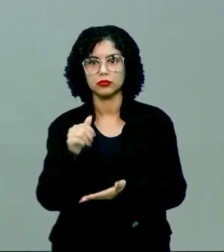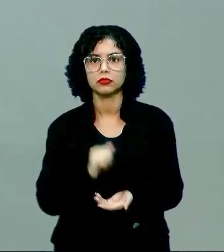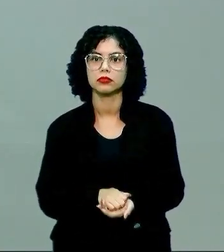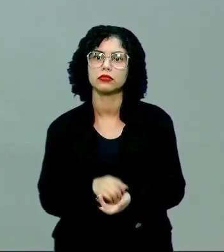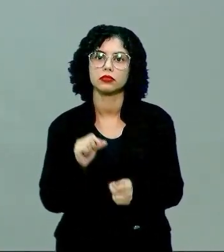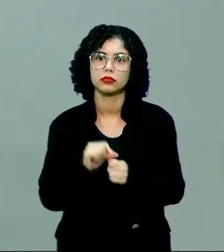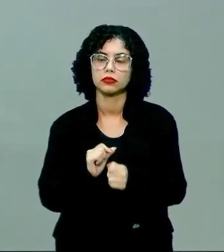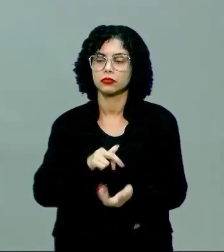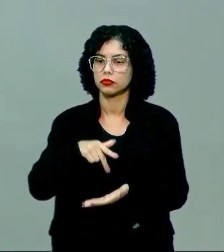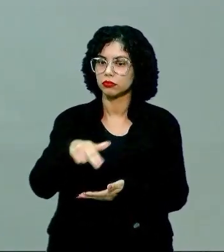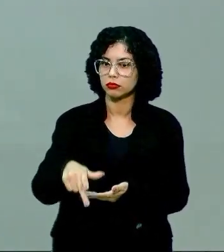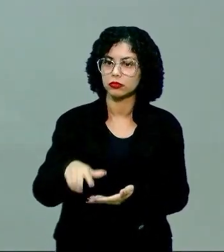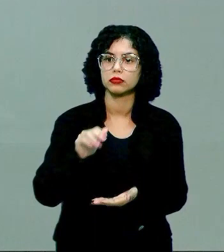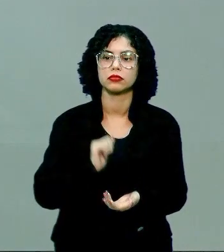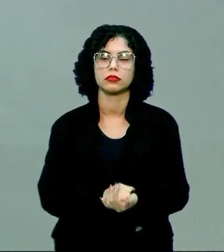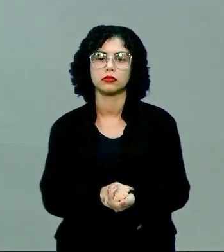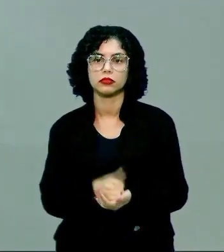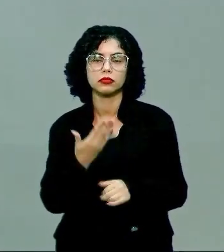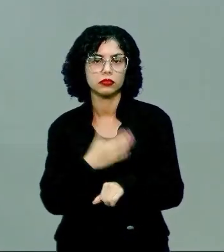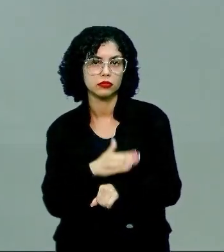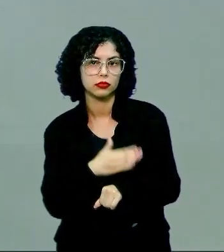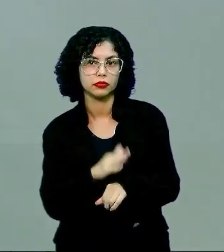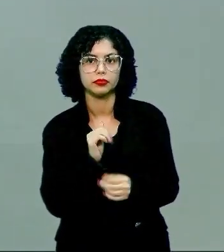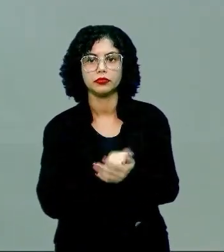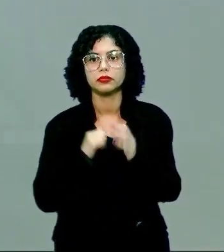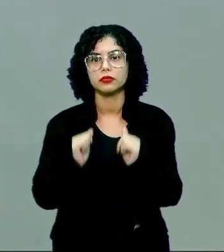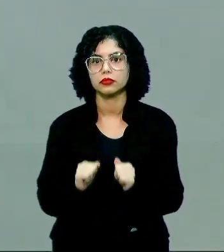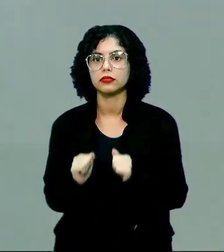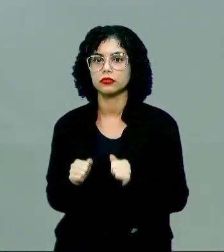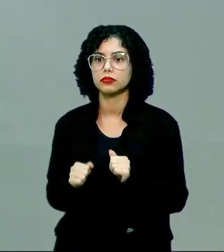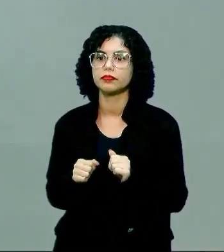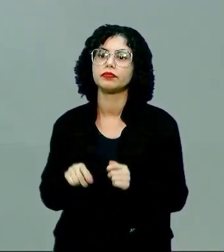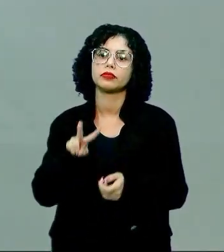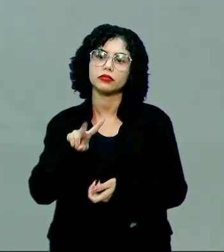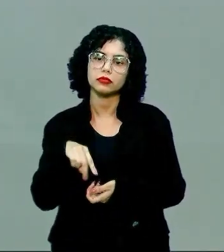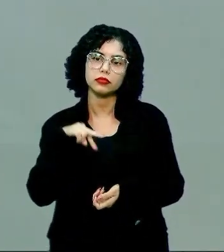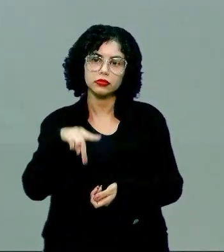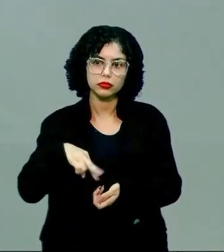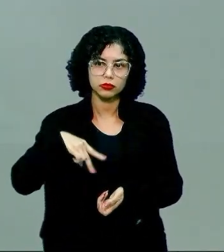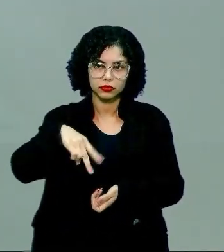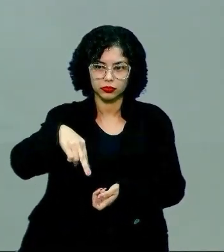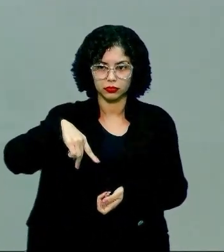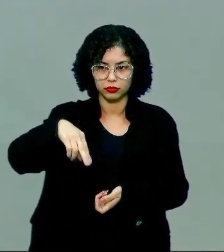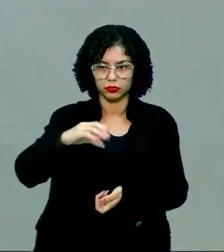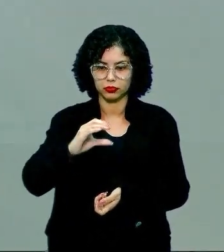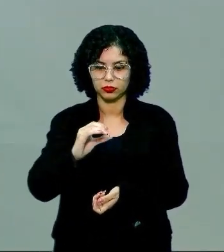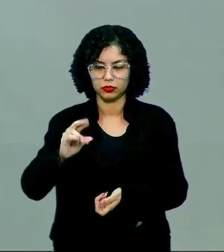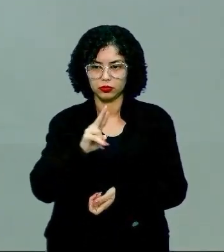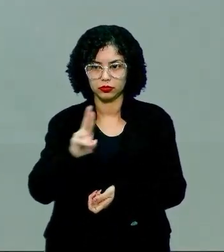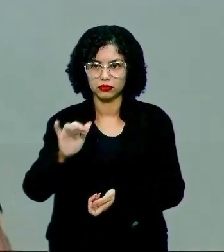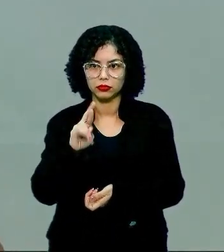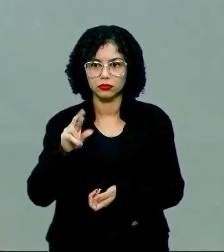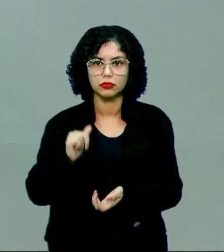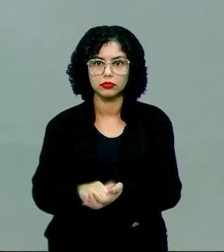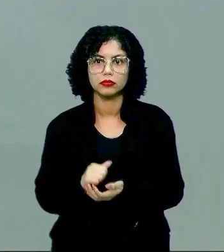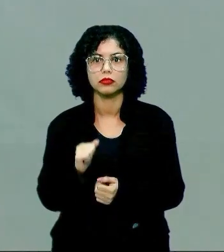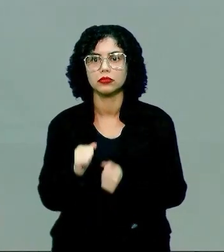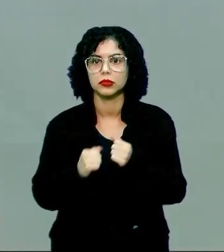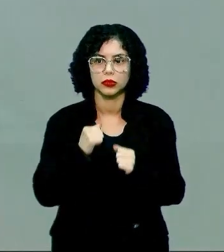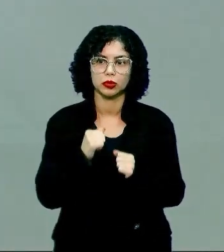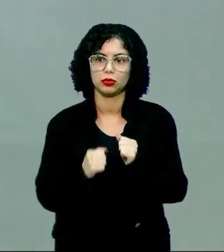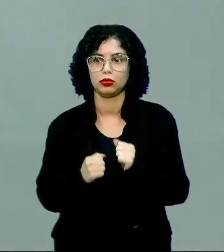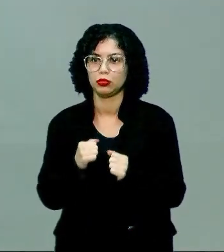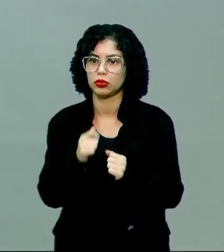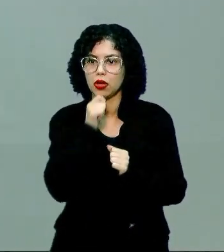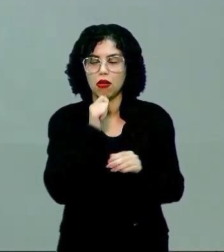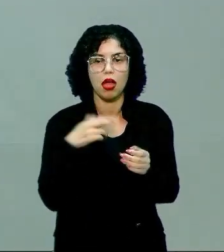realizar uma caminhada ou realizar uma prática em que eu possa utilizar aquele aquela habilidade que eu desenvolvi ah sei fazer uma caminhada